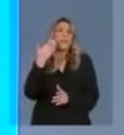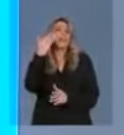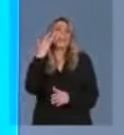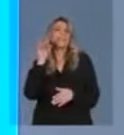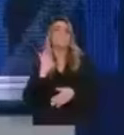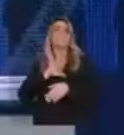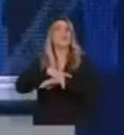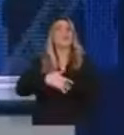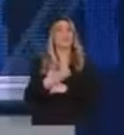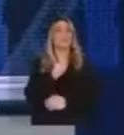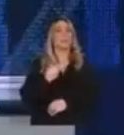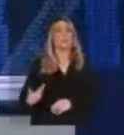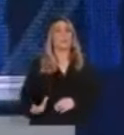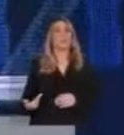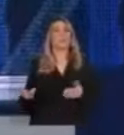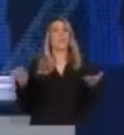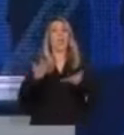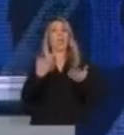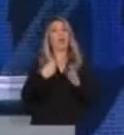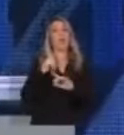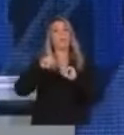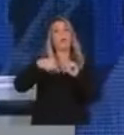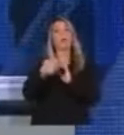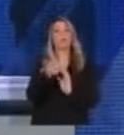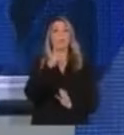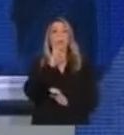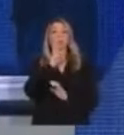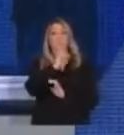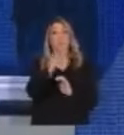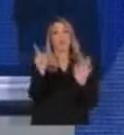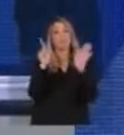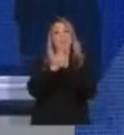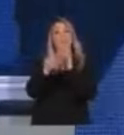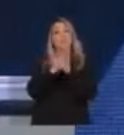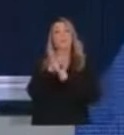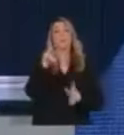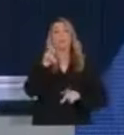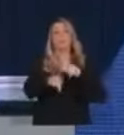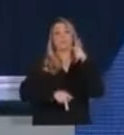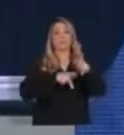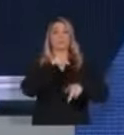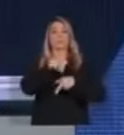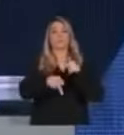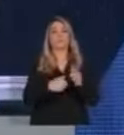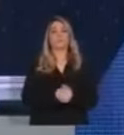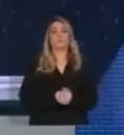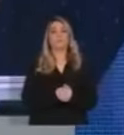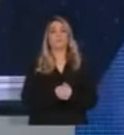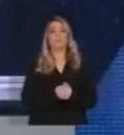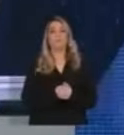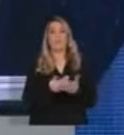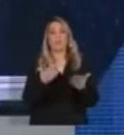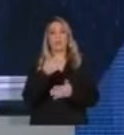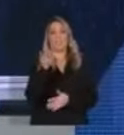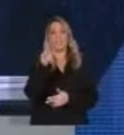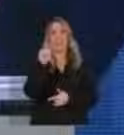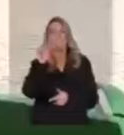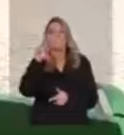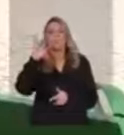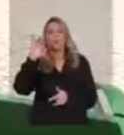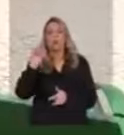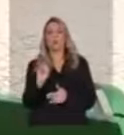Pública o próximo a responder a perguntas da população é o candidato Flávio bolsonaro vamos ouvir